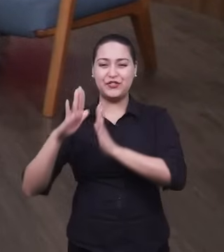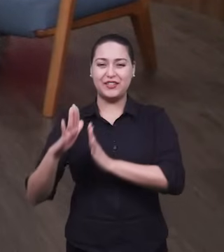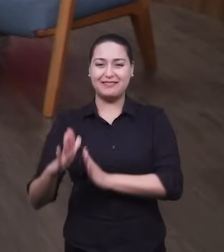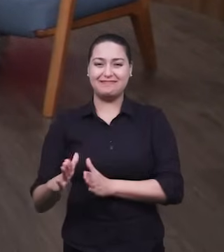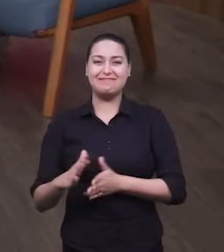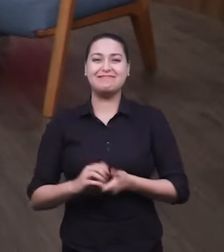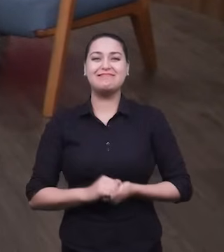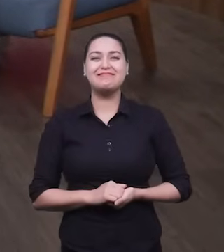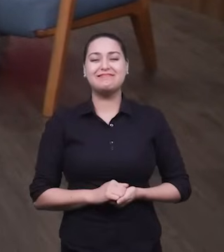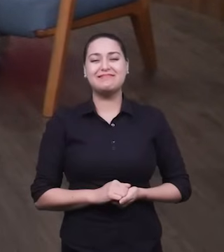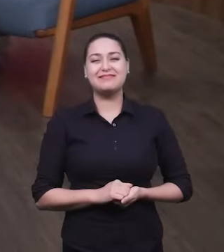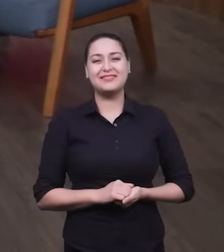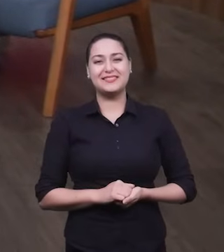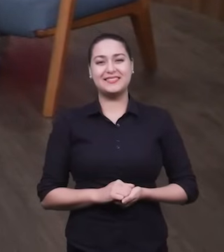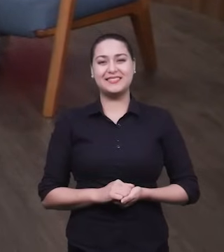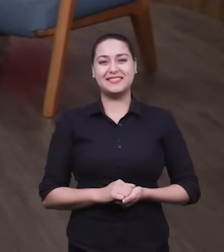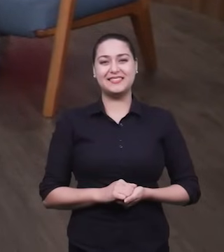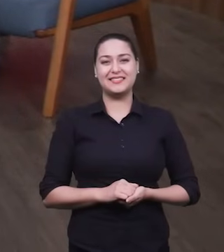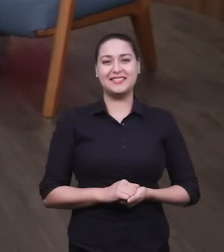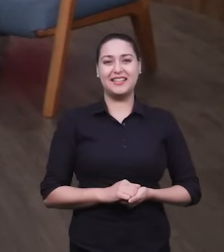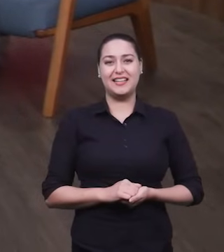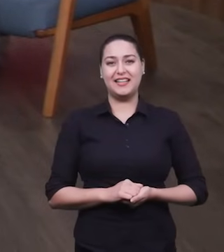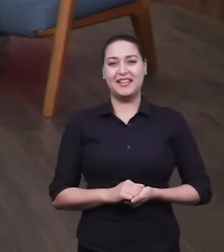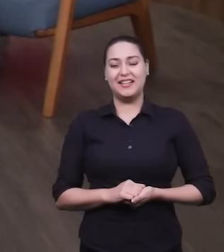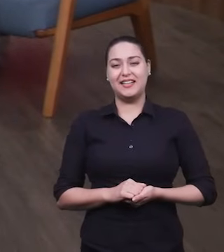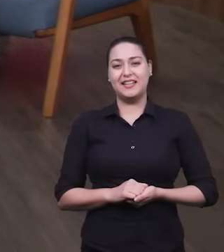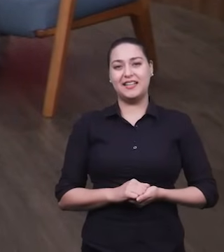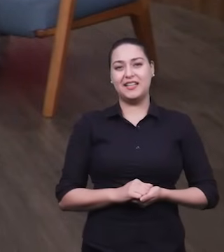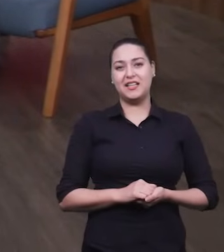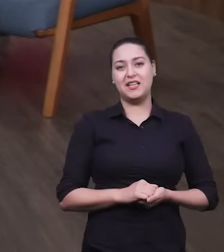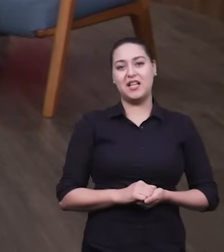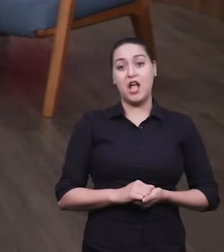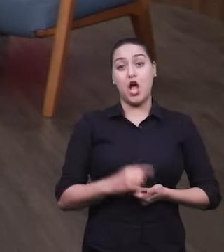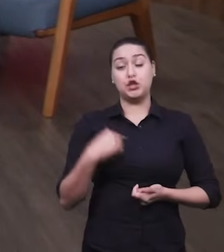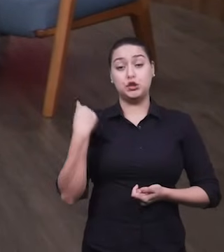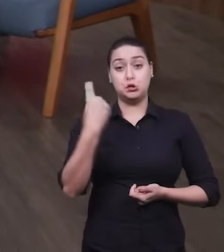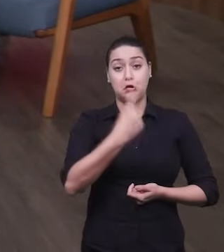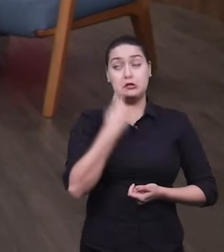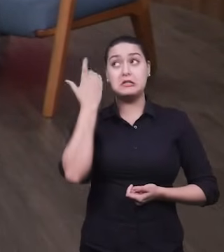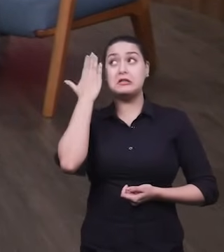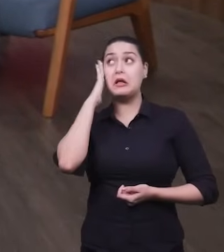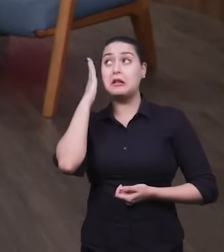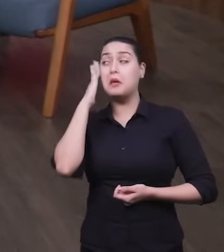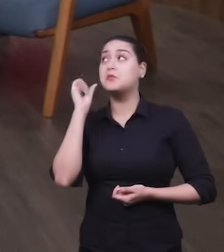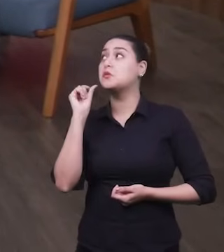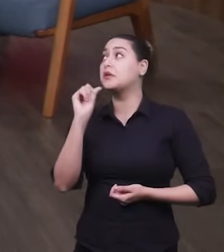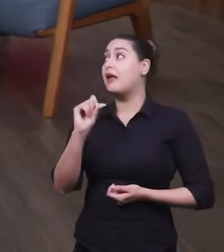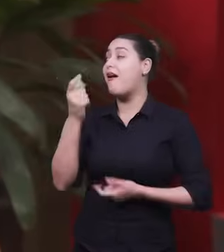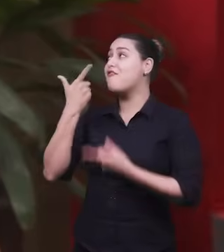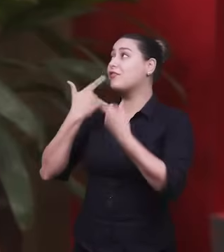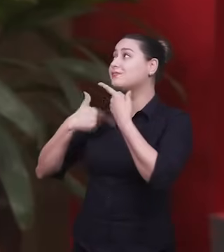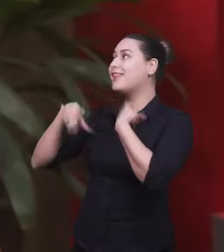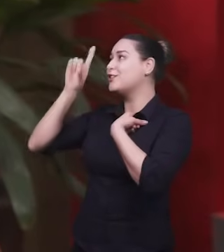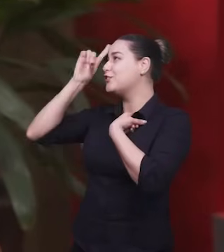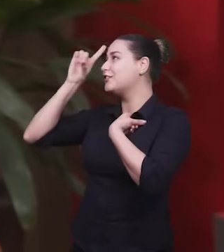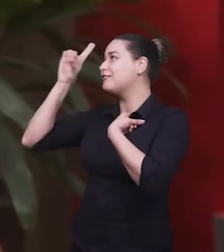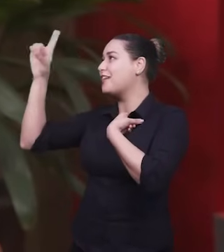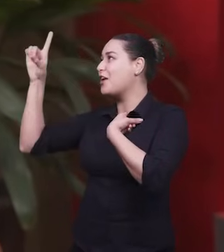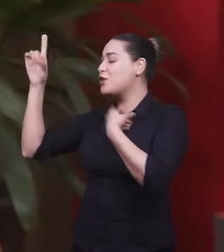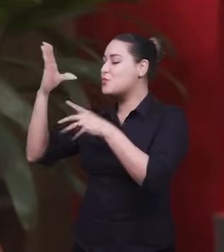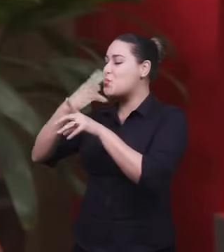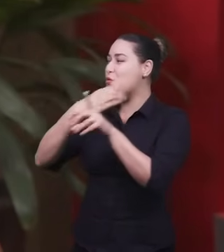nós descobrirmos, no caso do culto, o que Deus quer como ênfase para